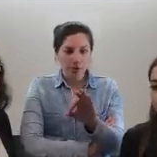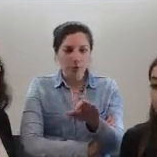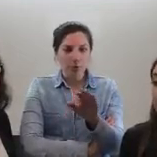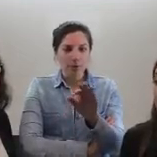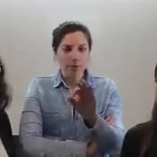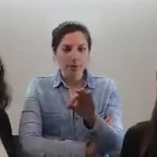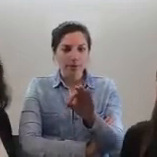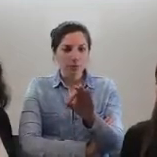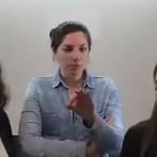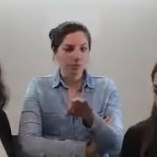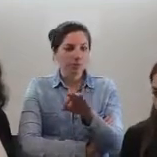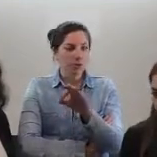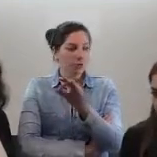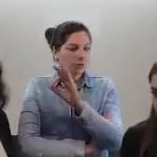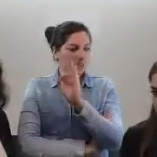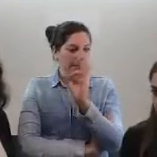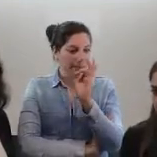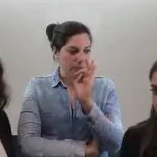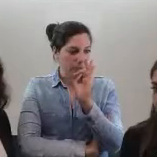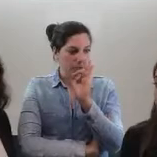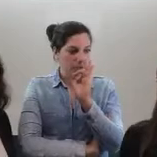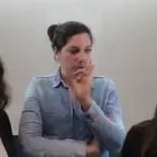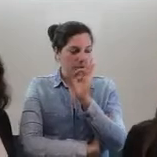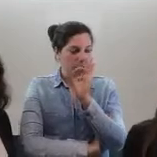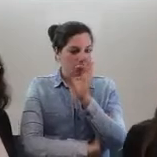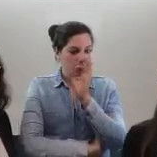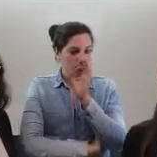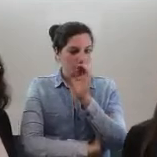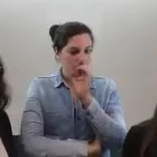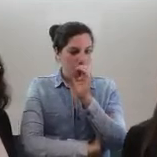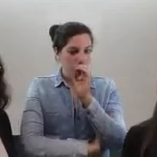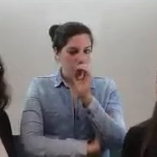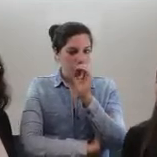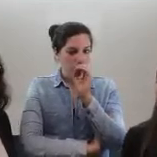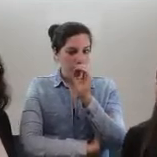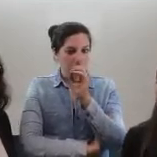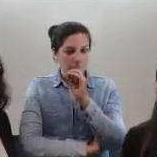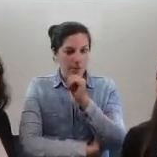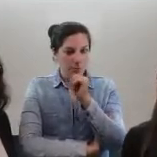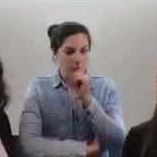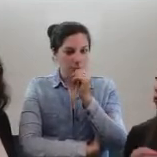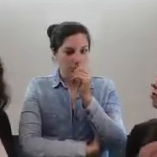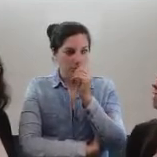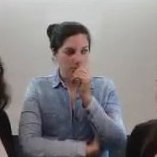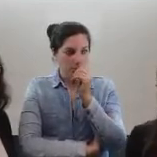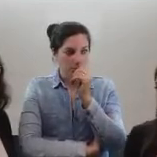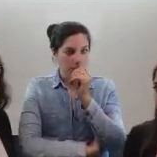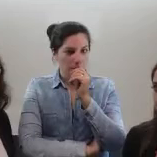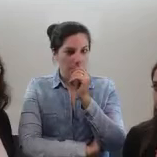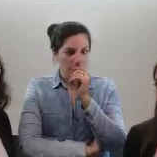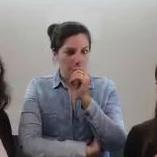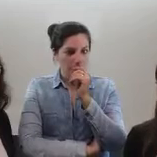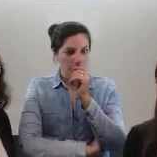UNO Chapecó. O meu Pérgamo são periódicos externos. Na verdade, assim, o Pérgamo é o nosso